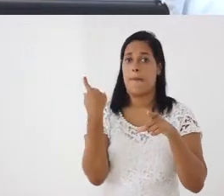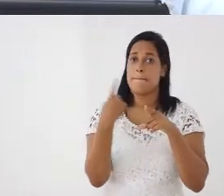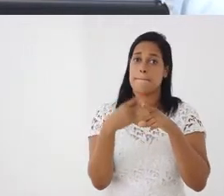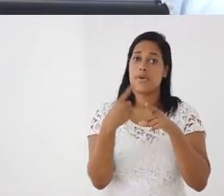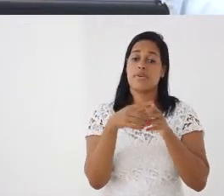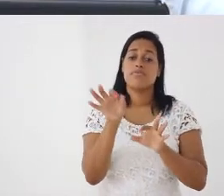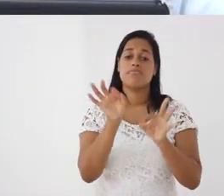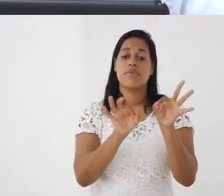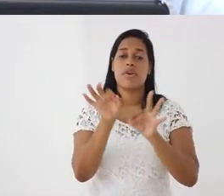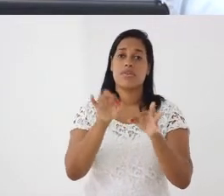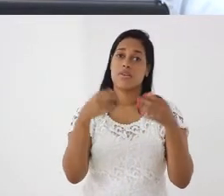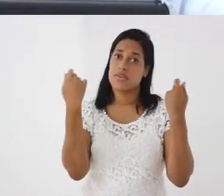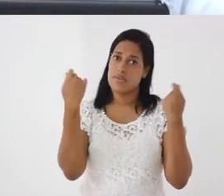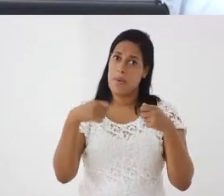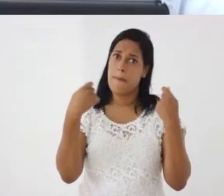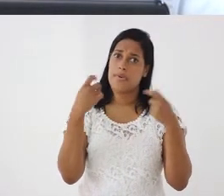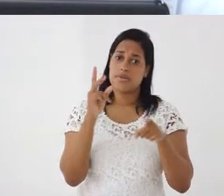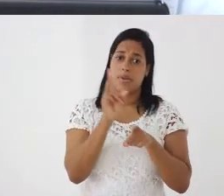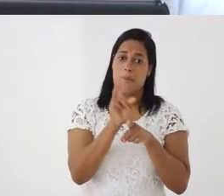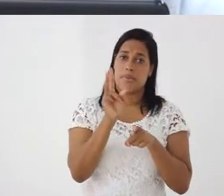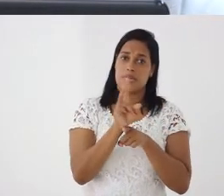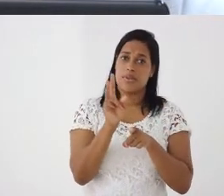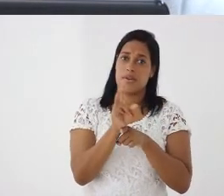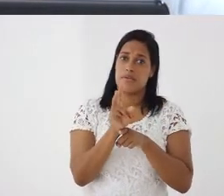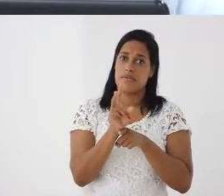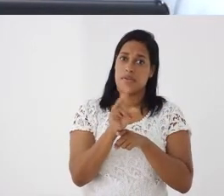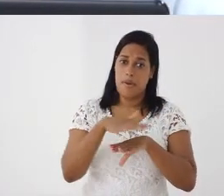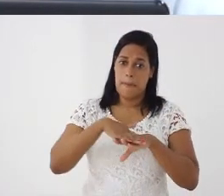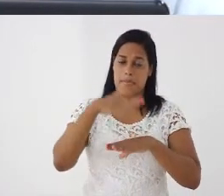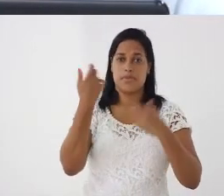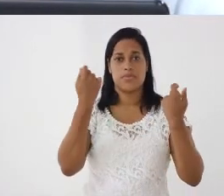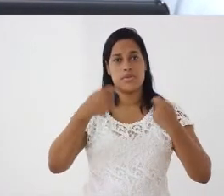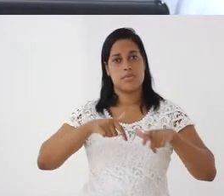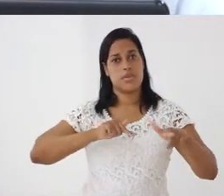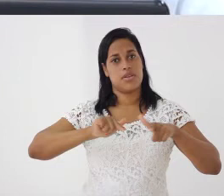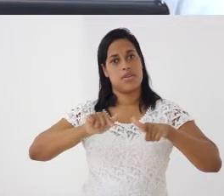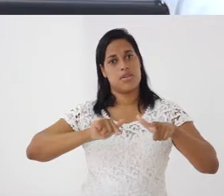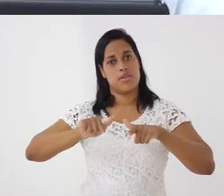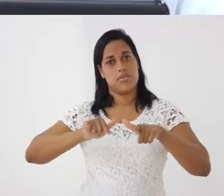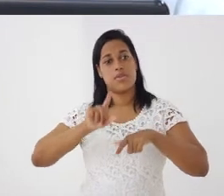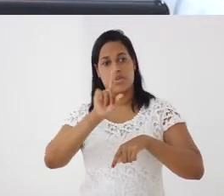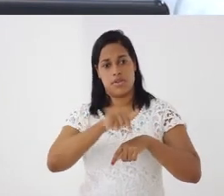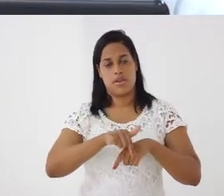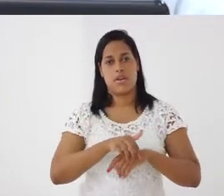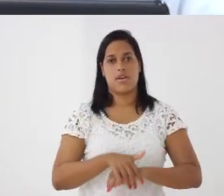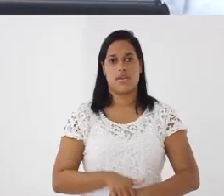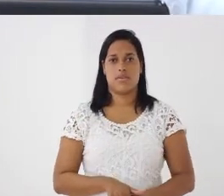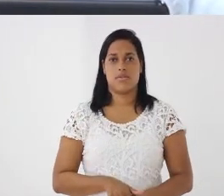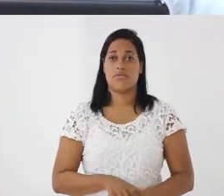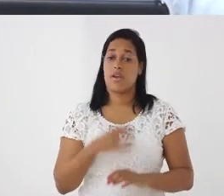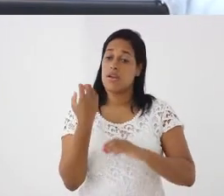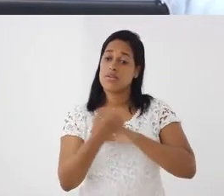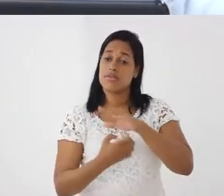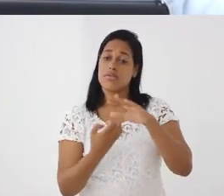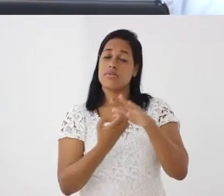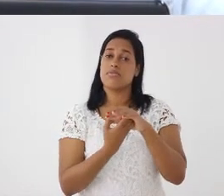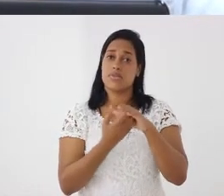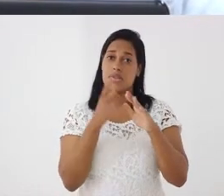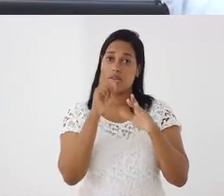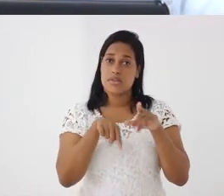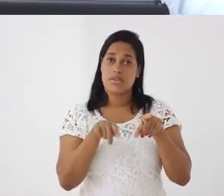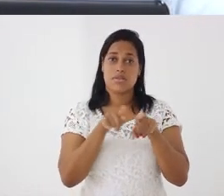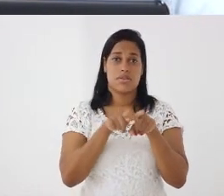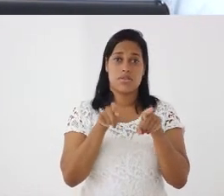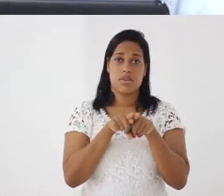a organização precisa preservar aquilo que ela mais precisa para trabalhar, que seriam esses insumos. As empresas, de um